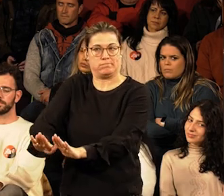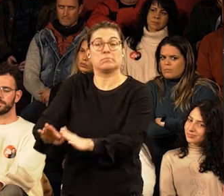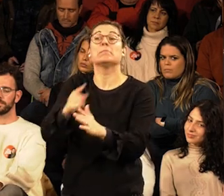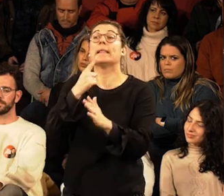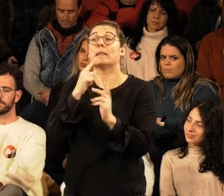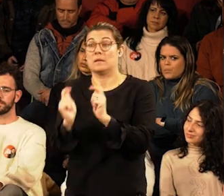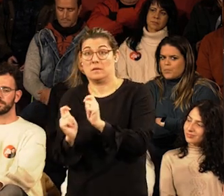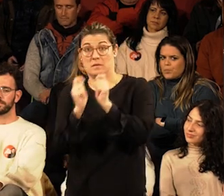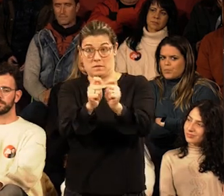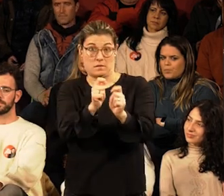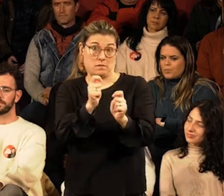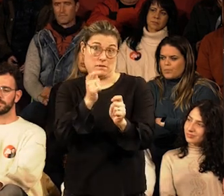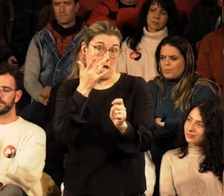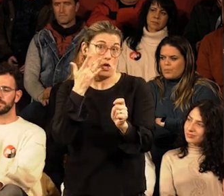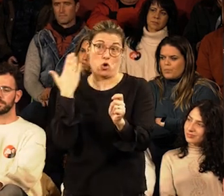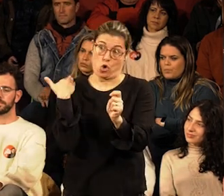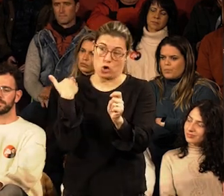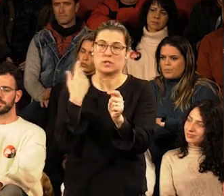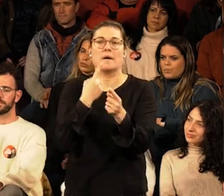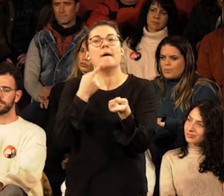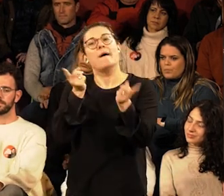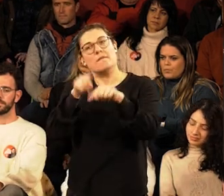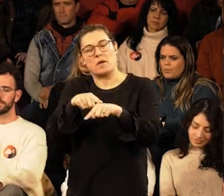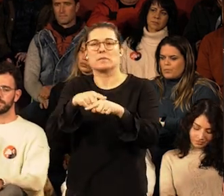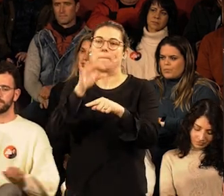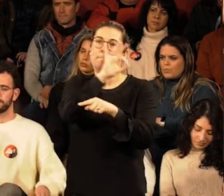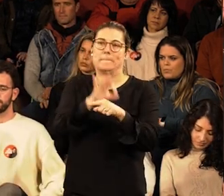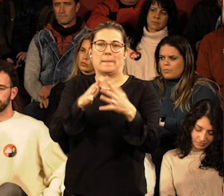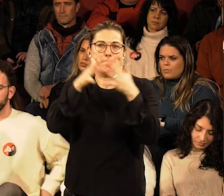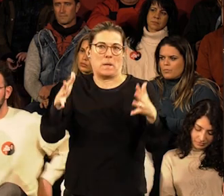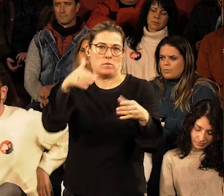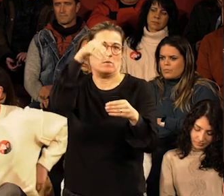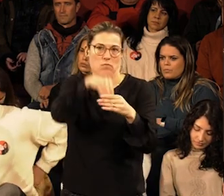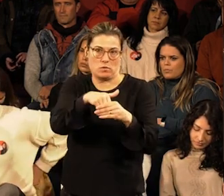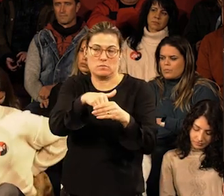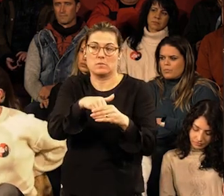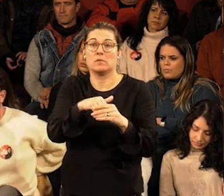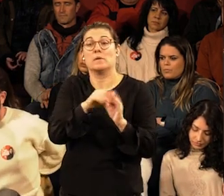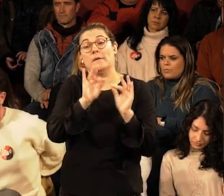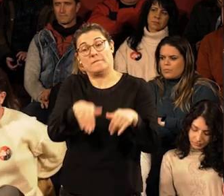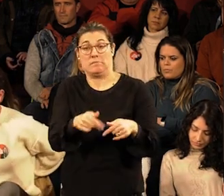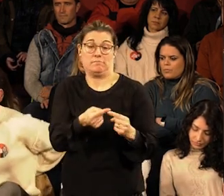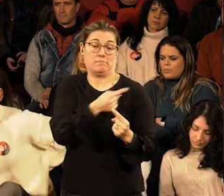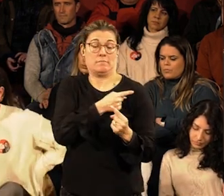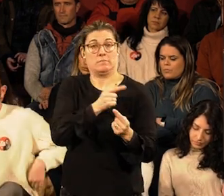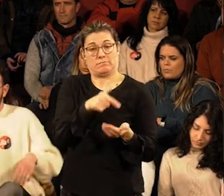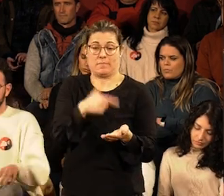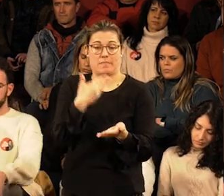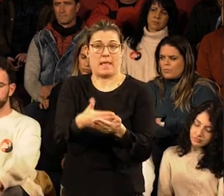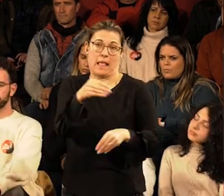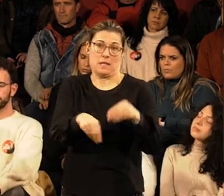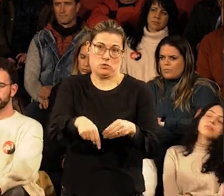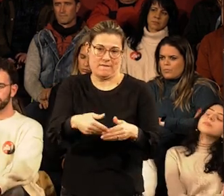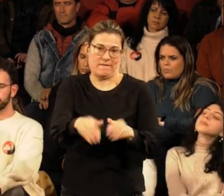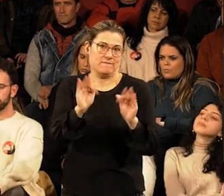a António Costa nova maioria absoluta a que termina nestas eleições